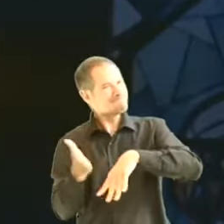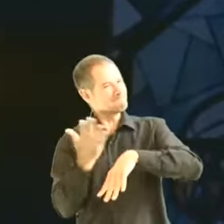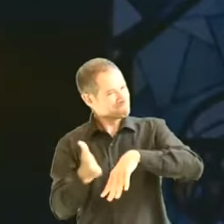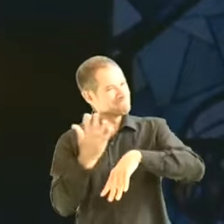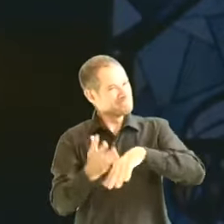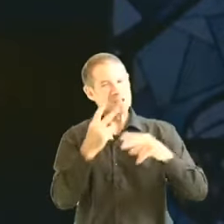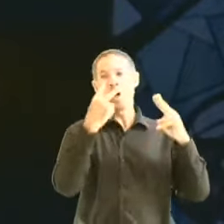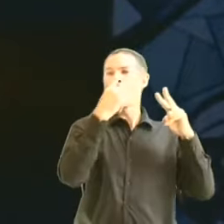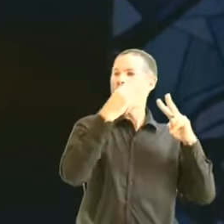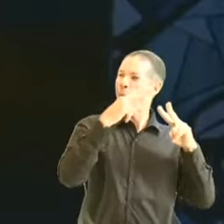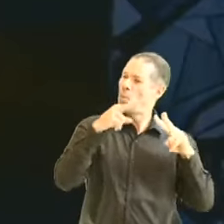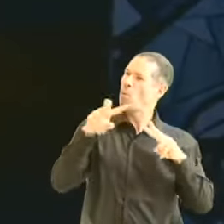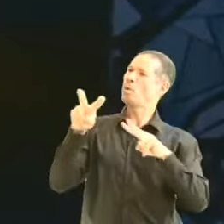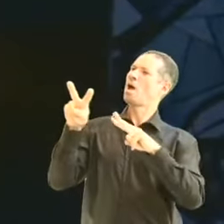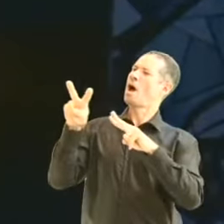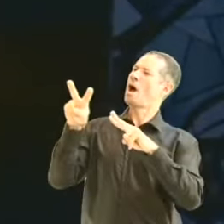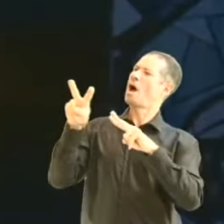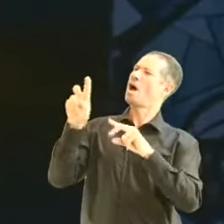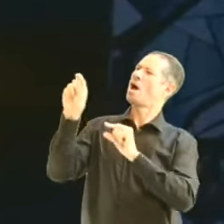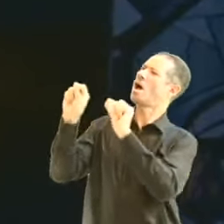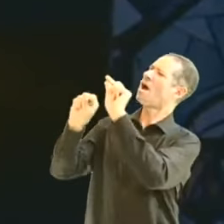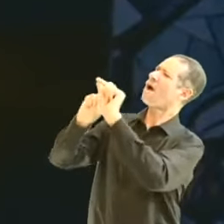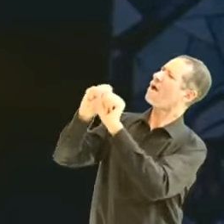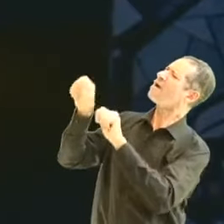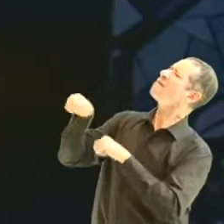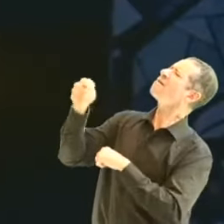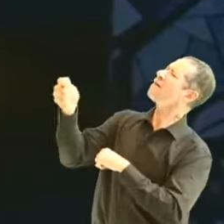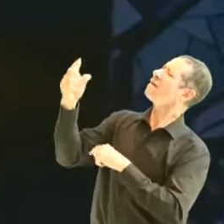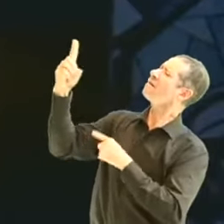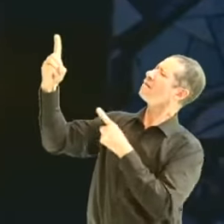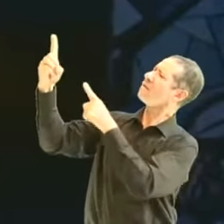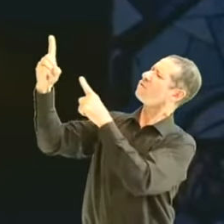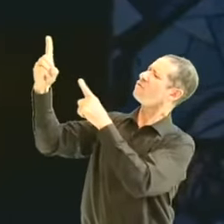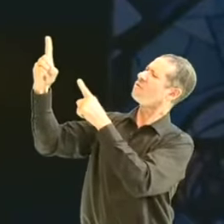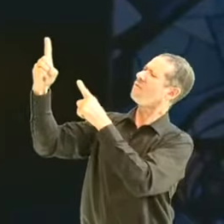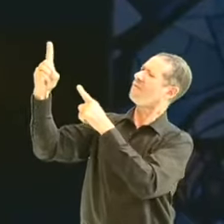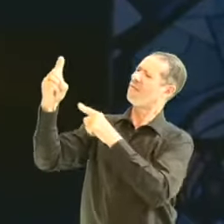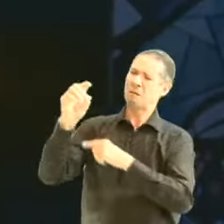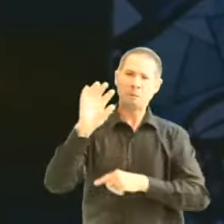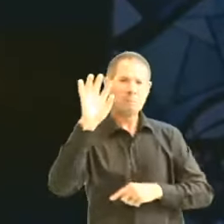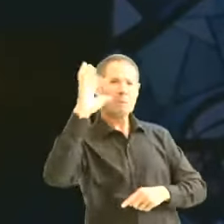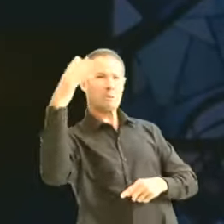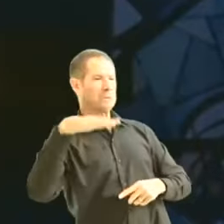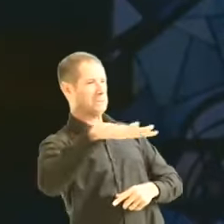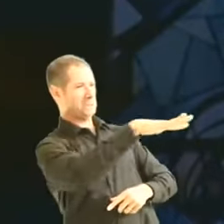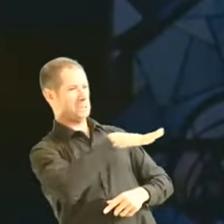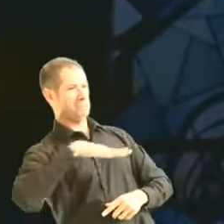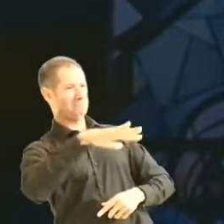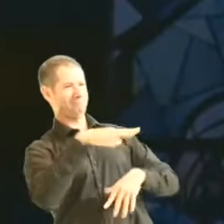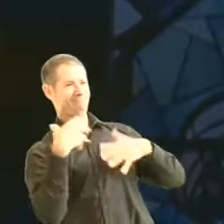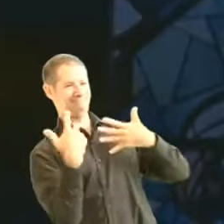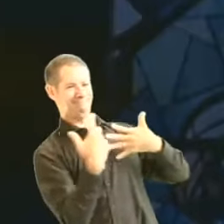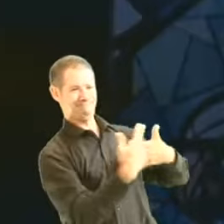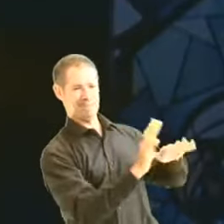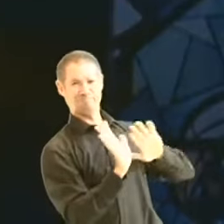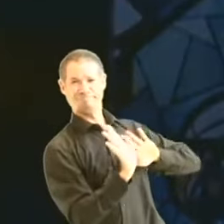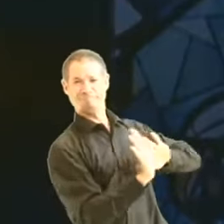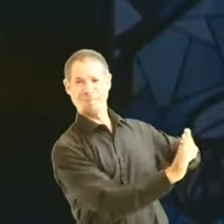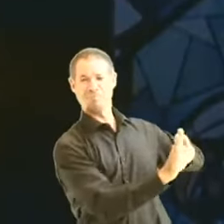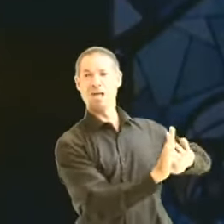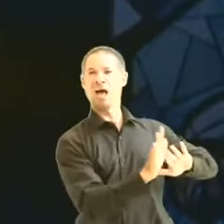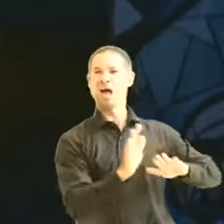a olhar para quem é Deus e não para aquilo que está acontecendo ao nosso redor,